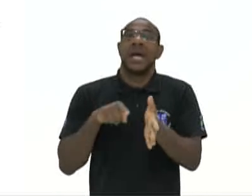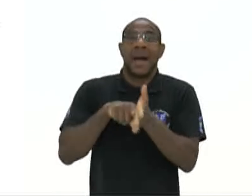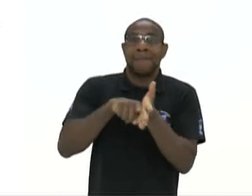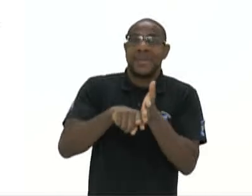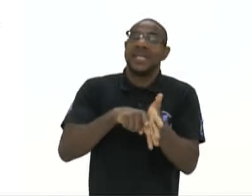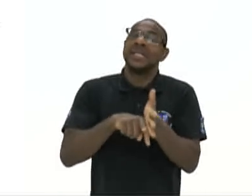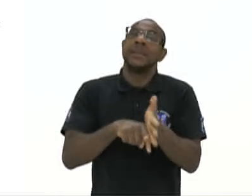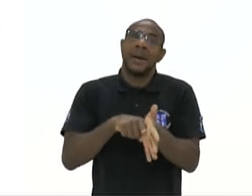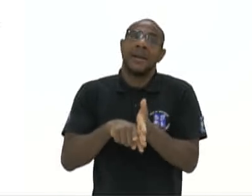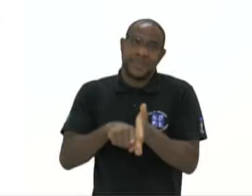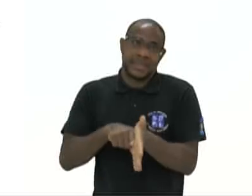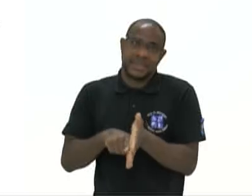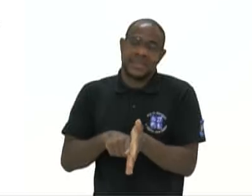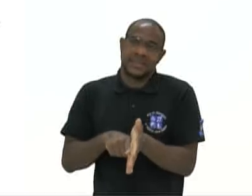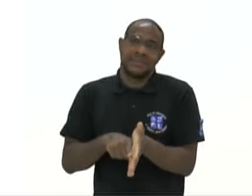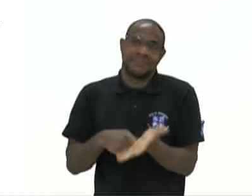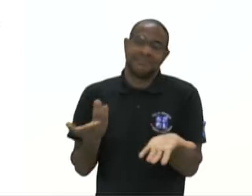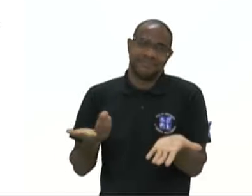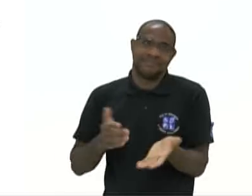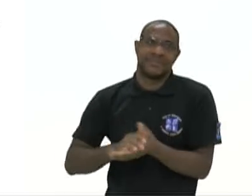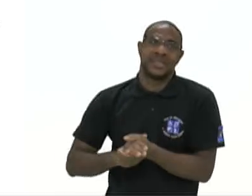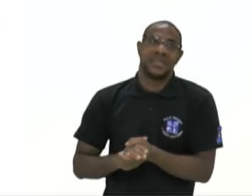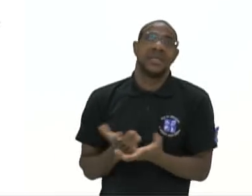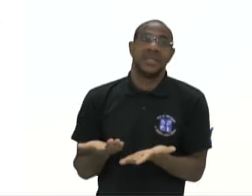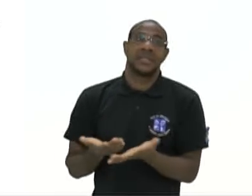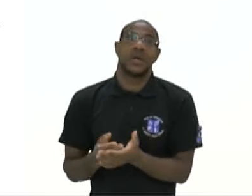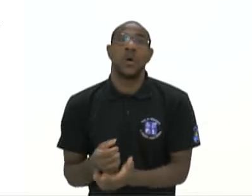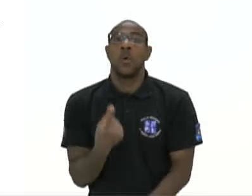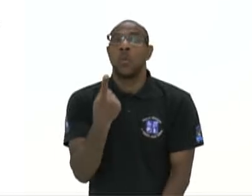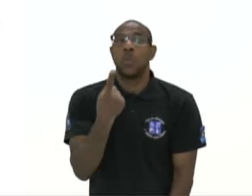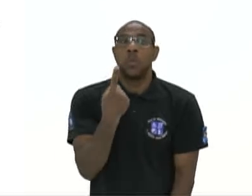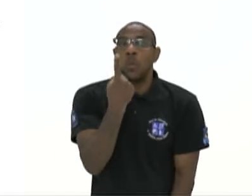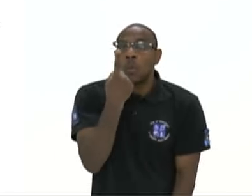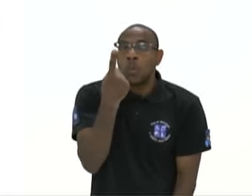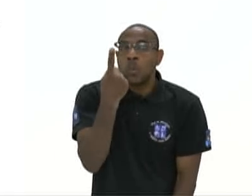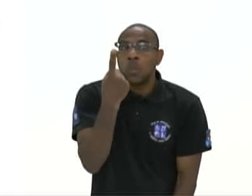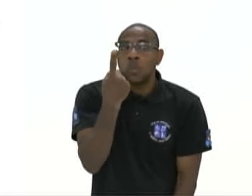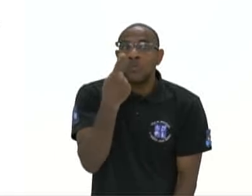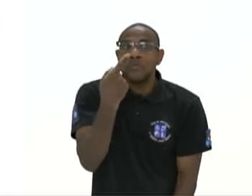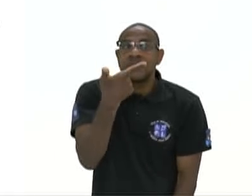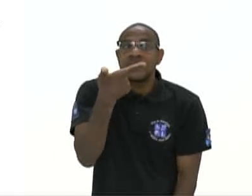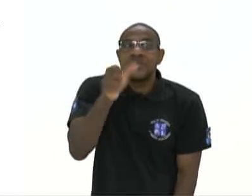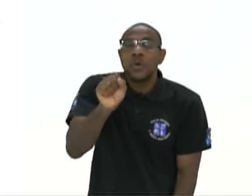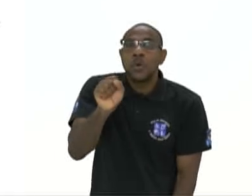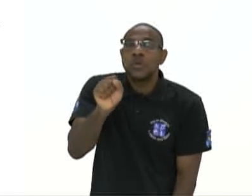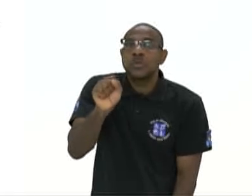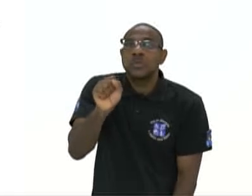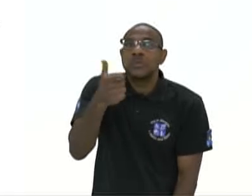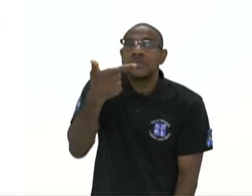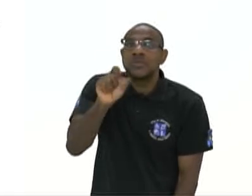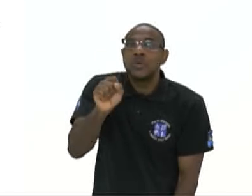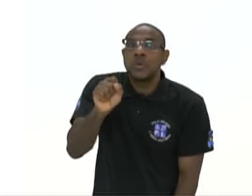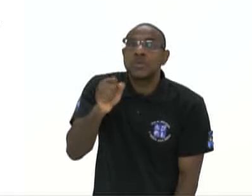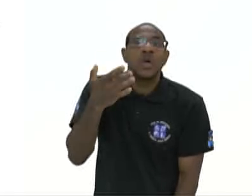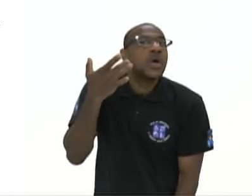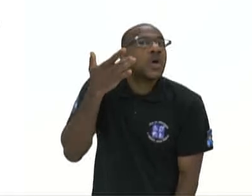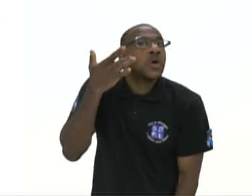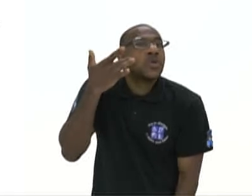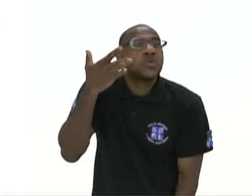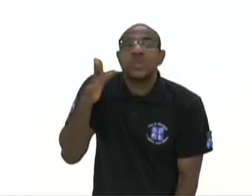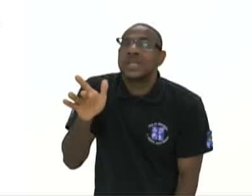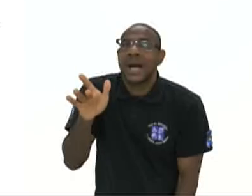5, Dia do Meio Ambiente. Quase 1/3, 28%, não sabe identificar por cores